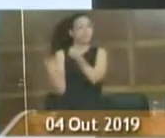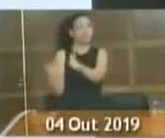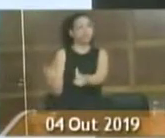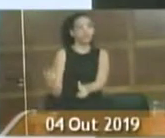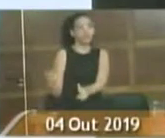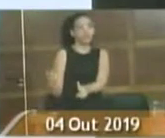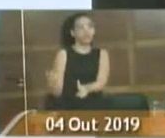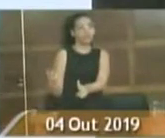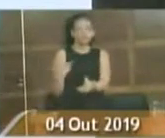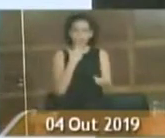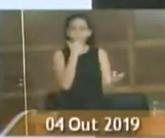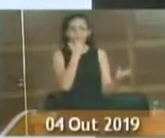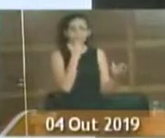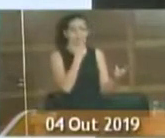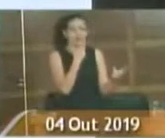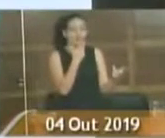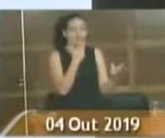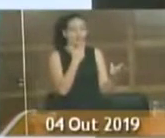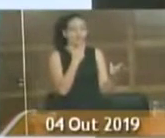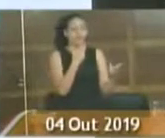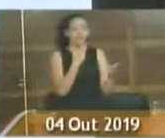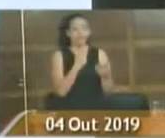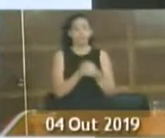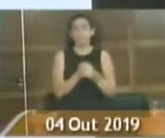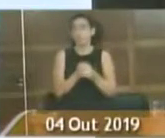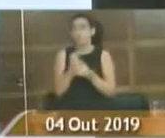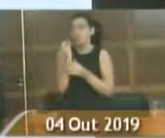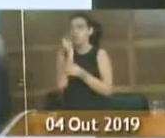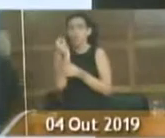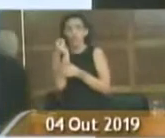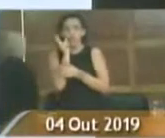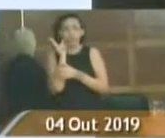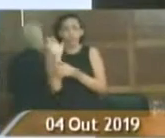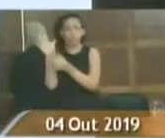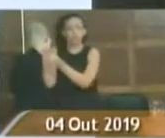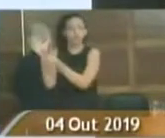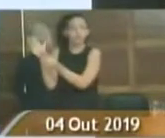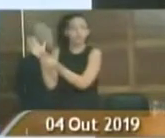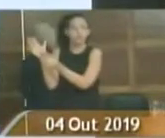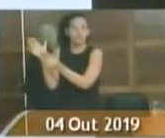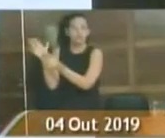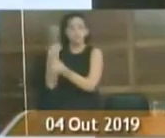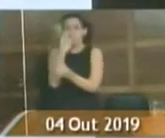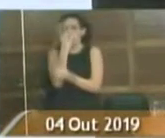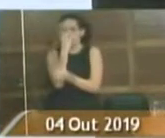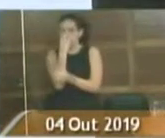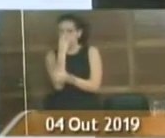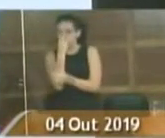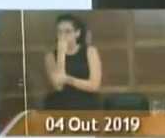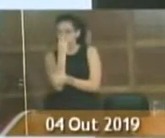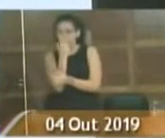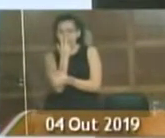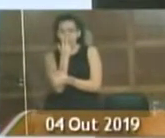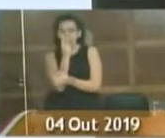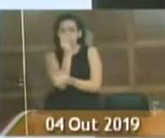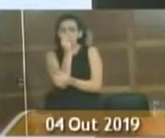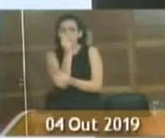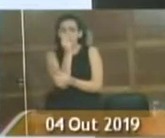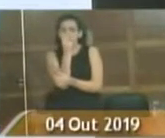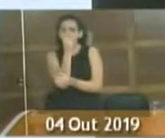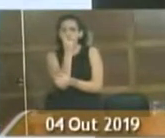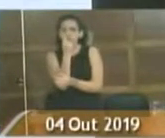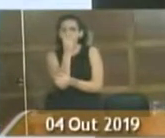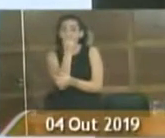E não é parecido? Então, o gatinho lá, ó, que está com aquele focinho lá, igual de palhacinho, ele tem